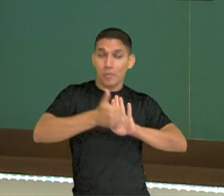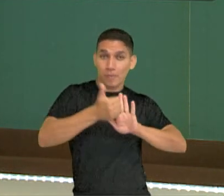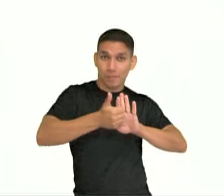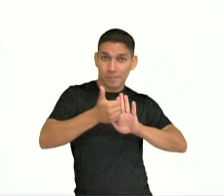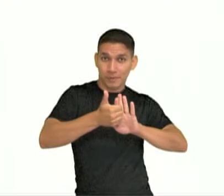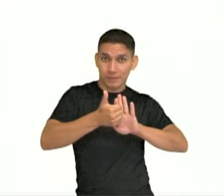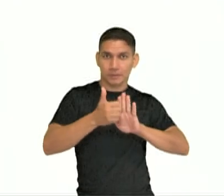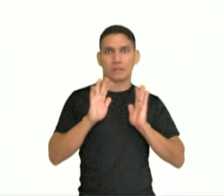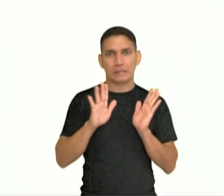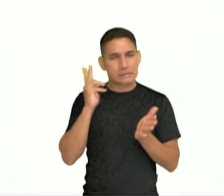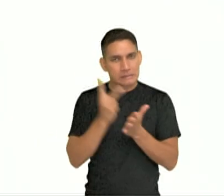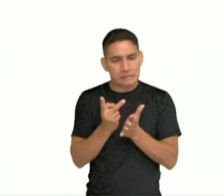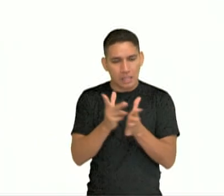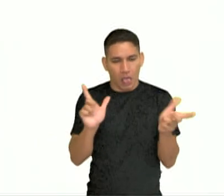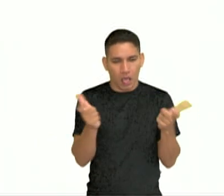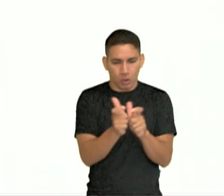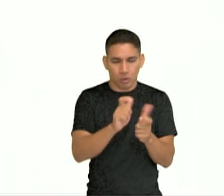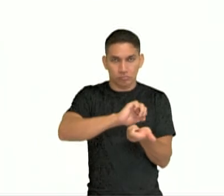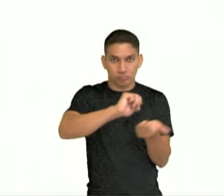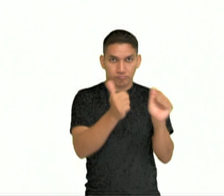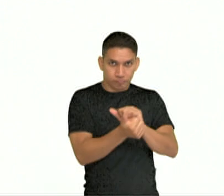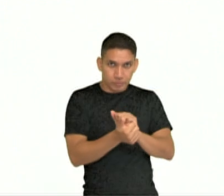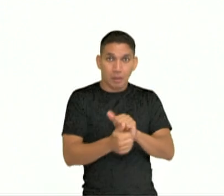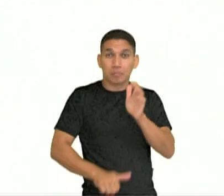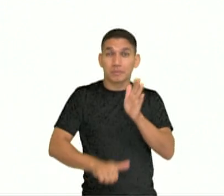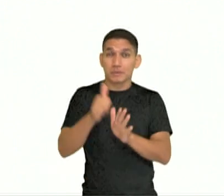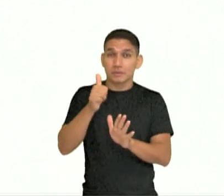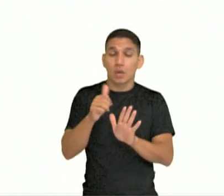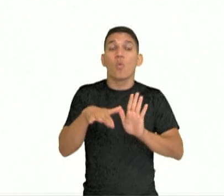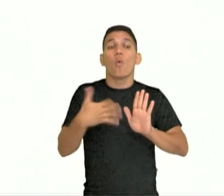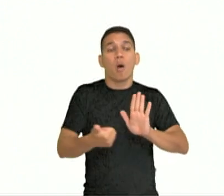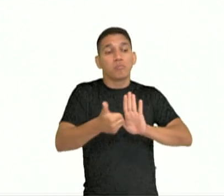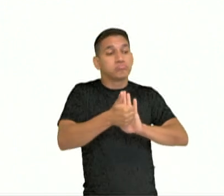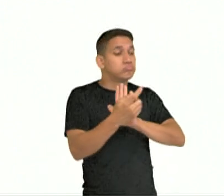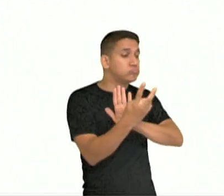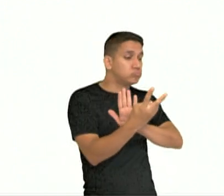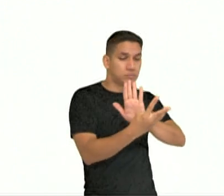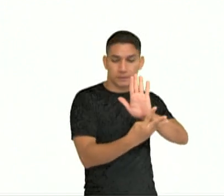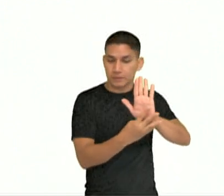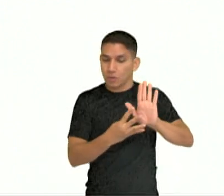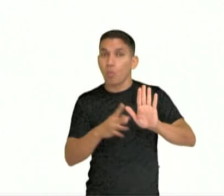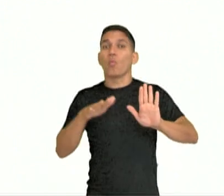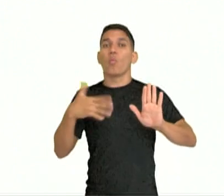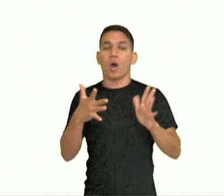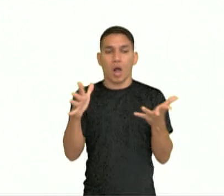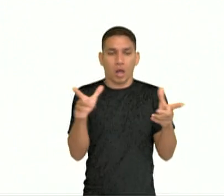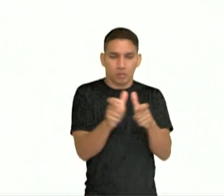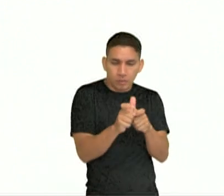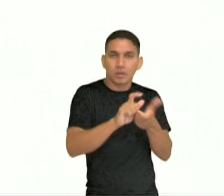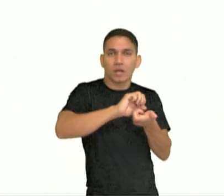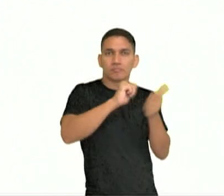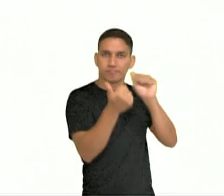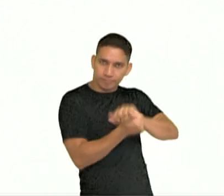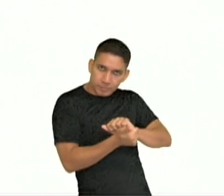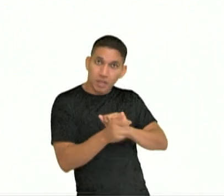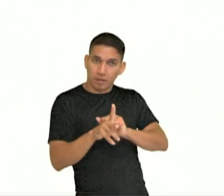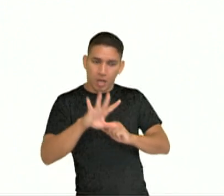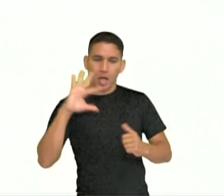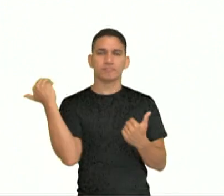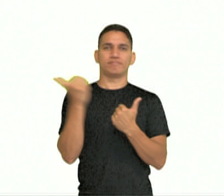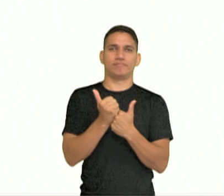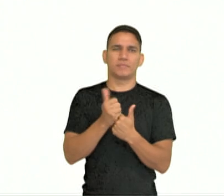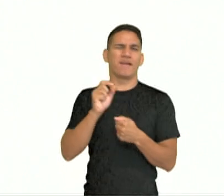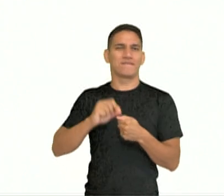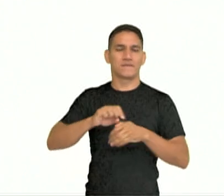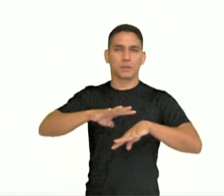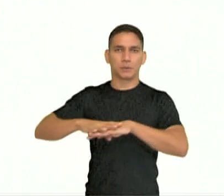fazemos a redução. Sempre, primeiro, localiza o quadrante, verifica qual que é a fórmula de redução que você vai usar e aplica e